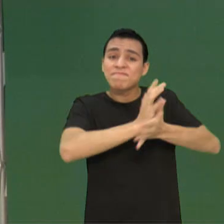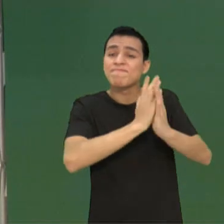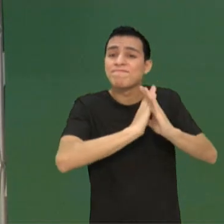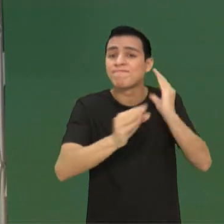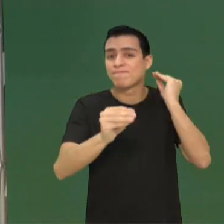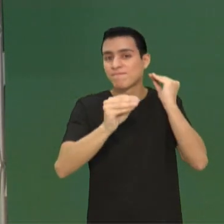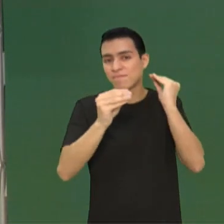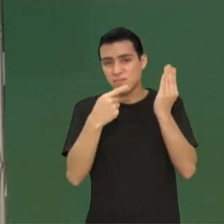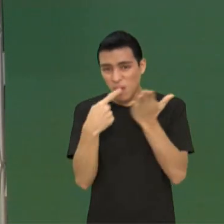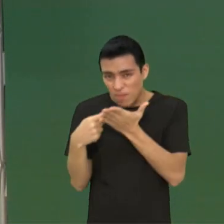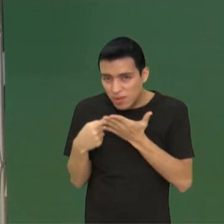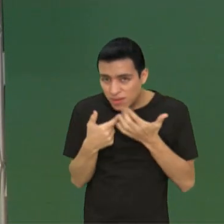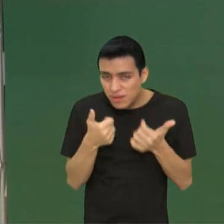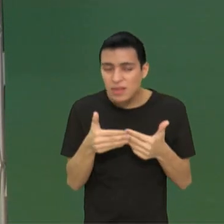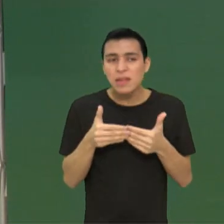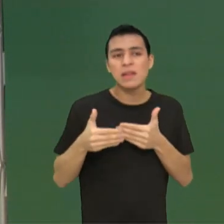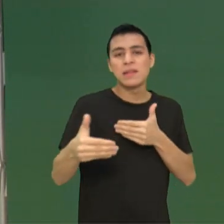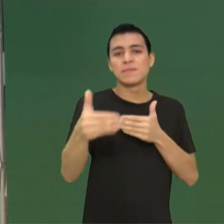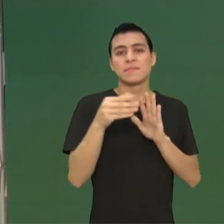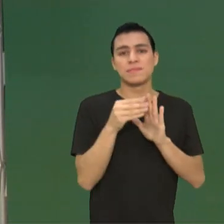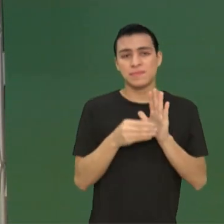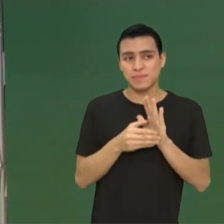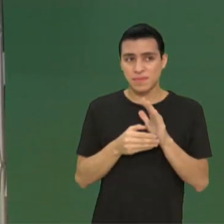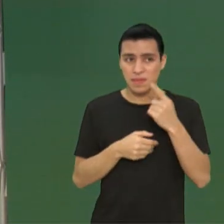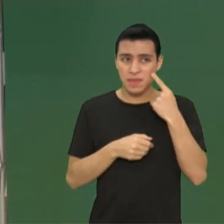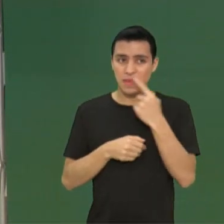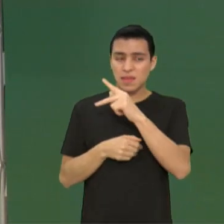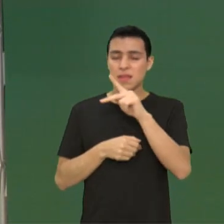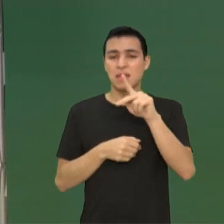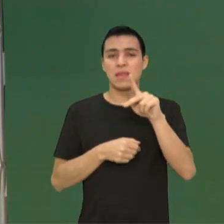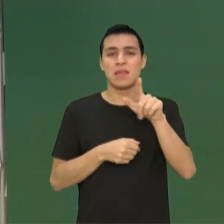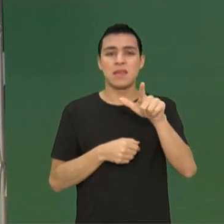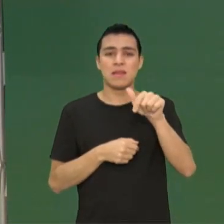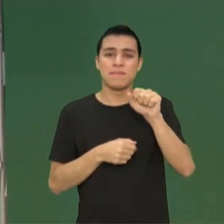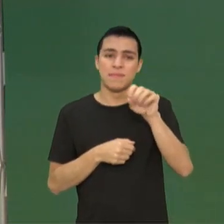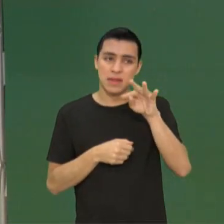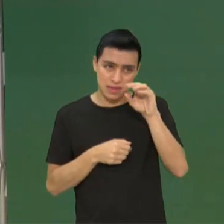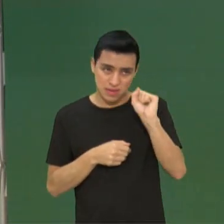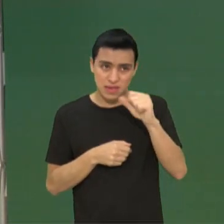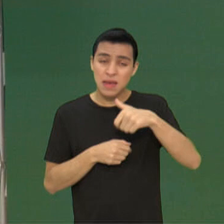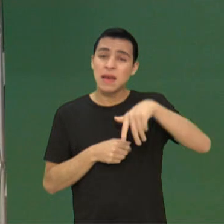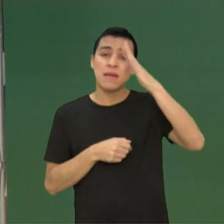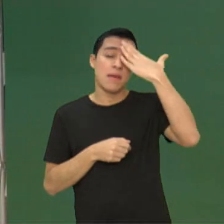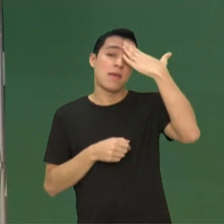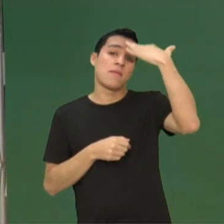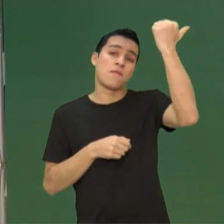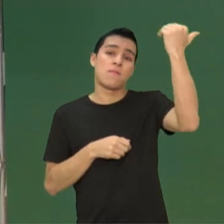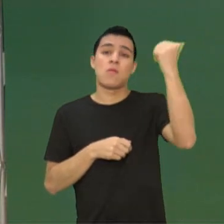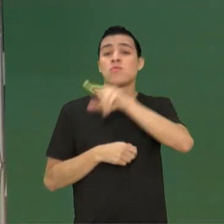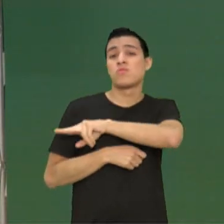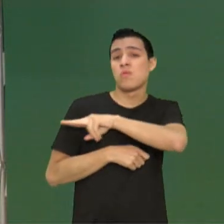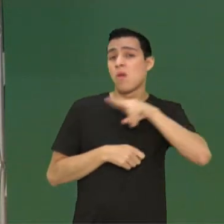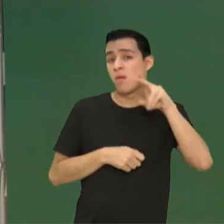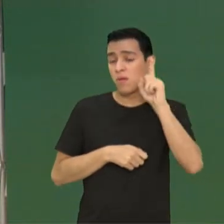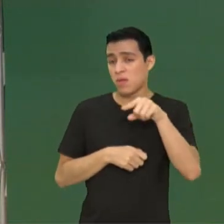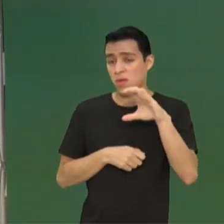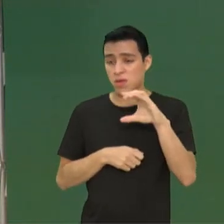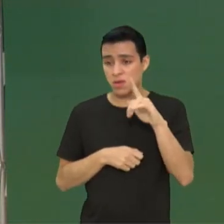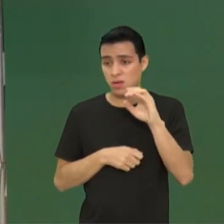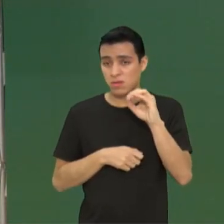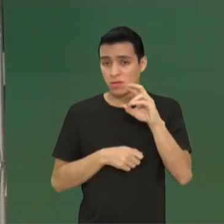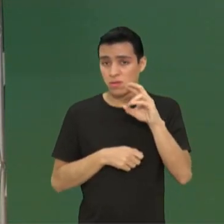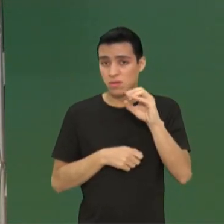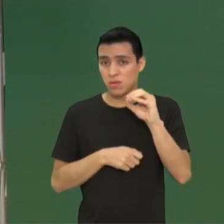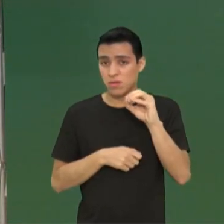Combinado? Seguindo em frente. Plastos. Mais famoso de todos os plastos, o